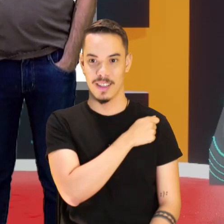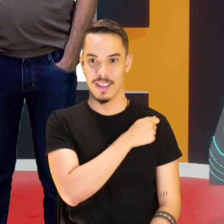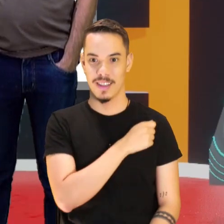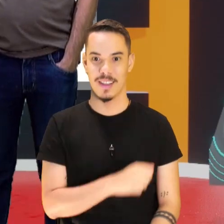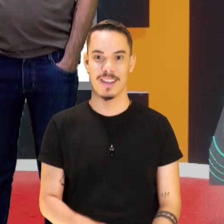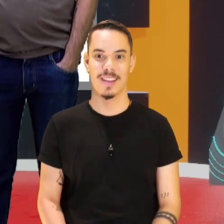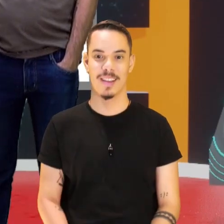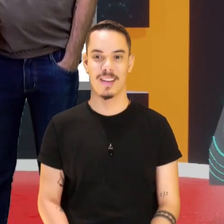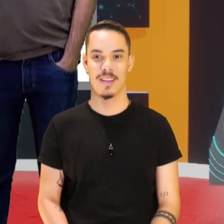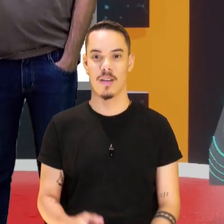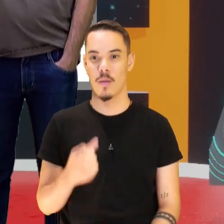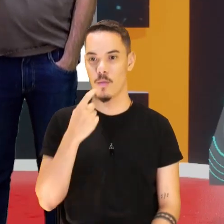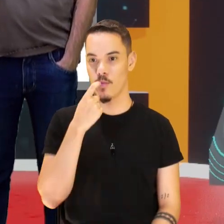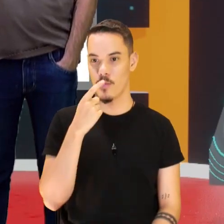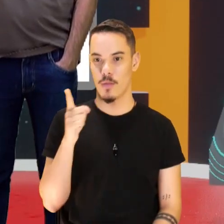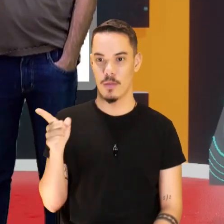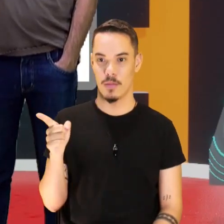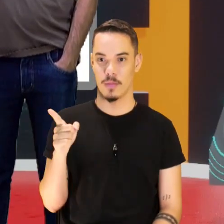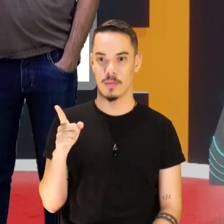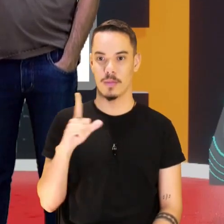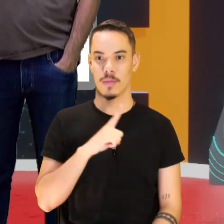bem ali